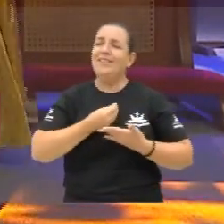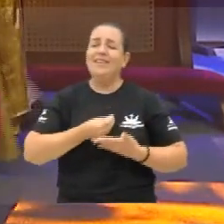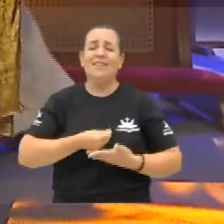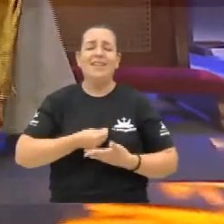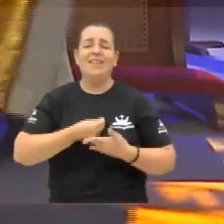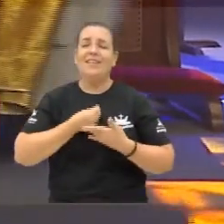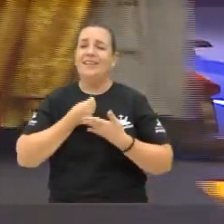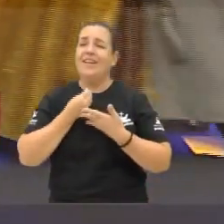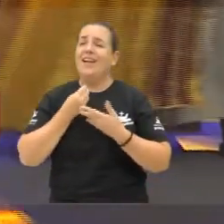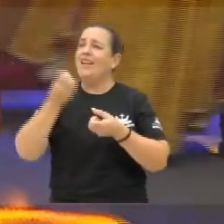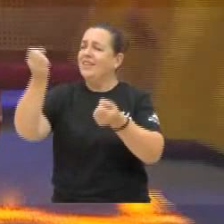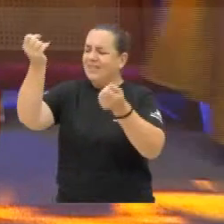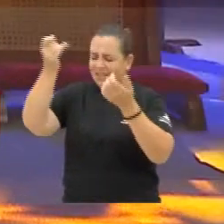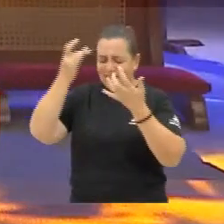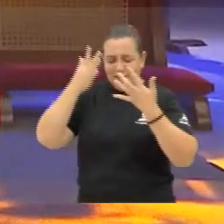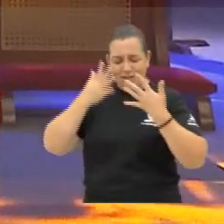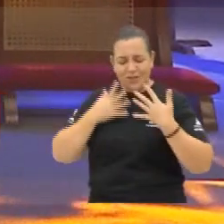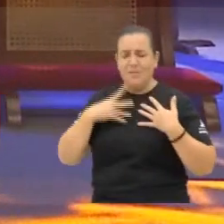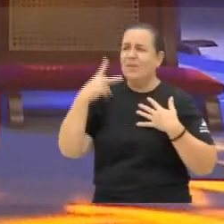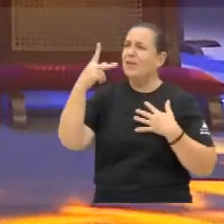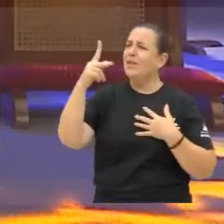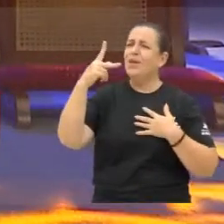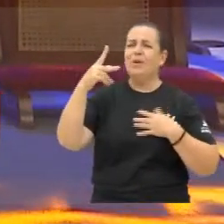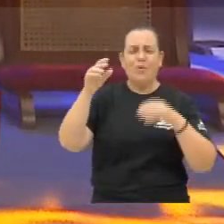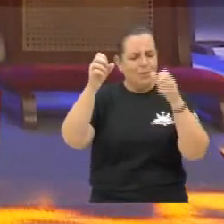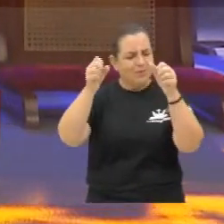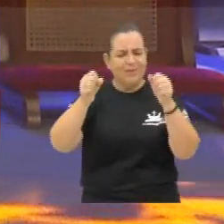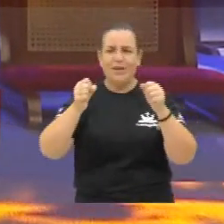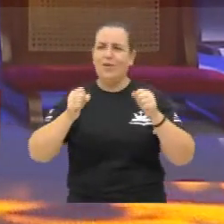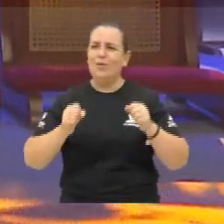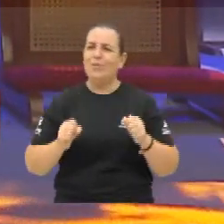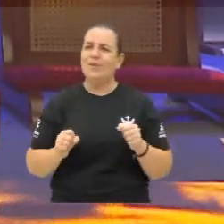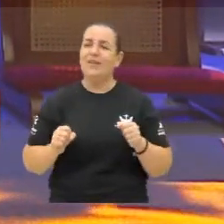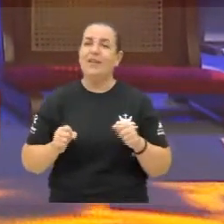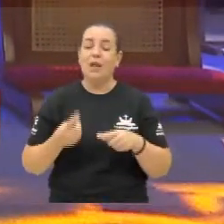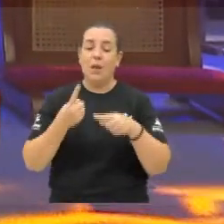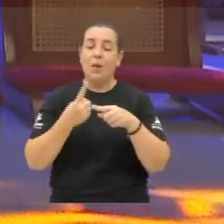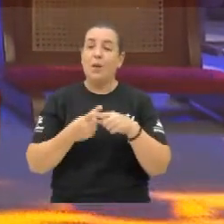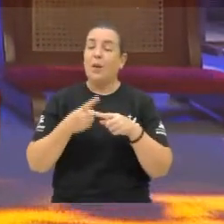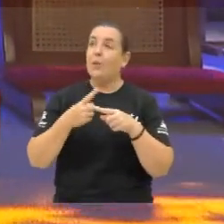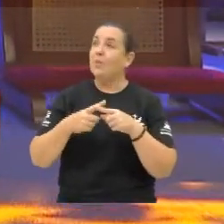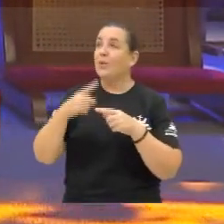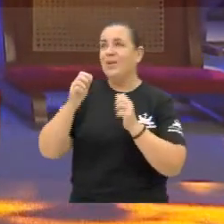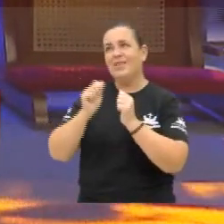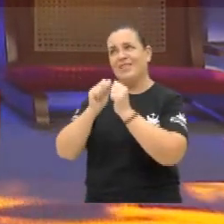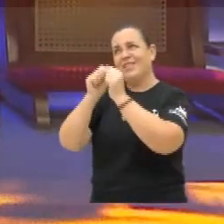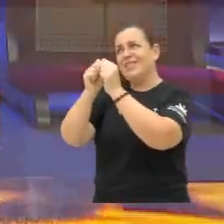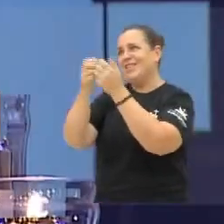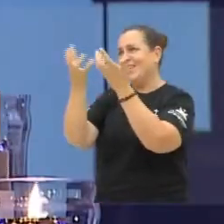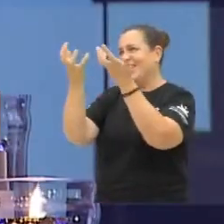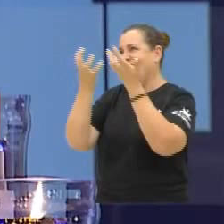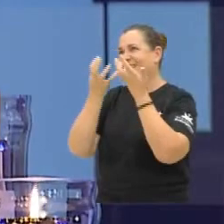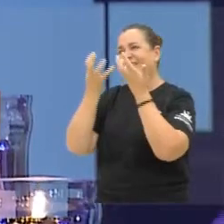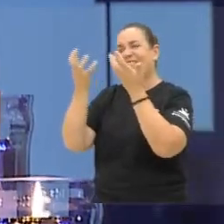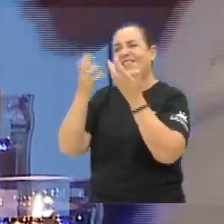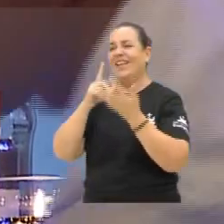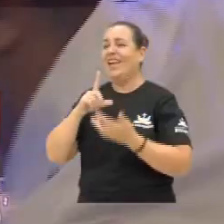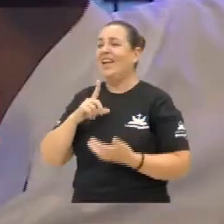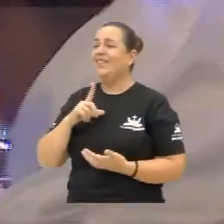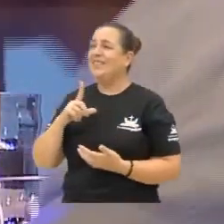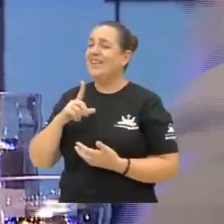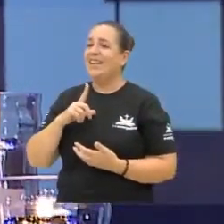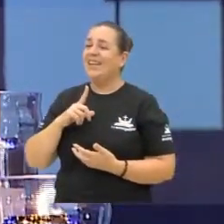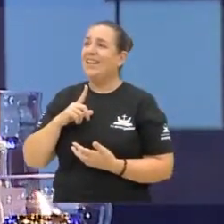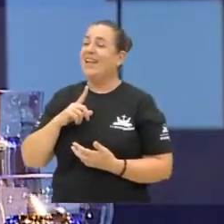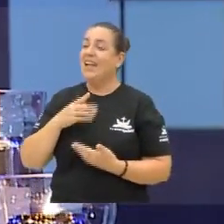Prepara seu coração para acolher a palavra de Enche-me Deus. Enche-me com teu poder, pois de ti eu